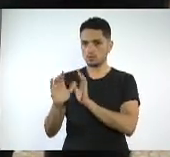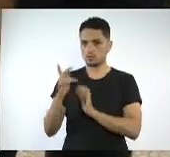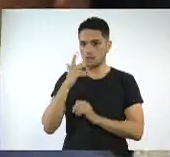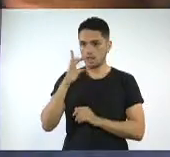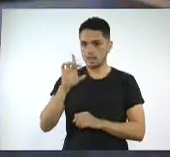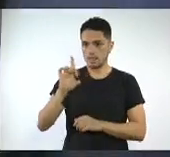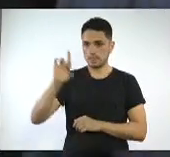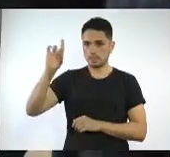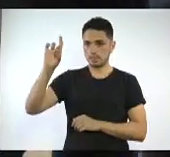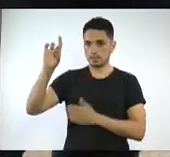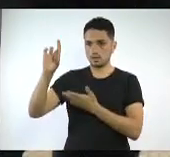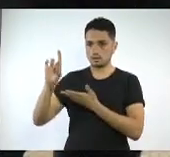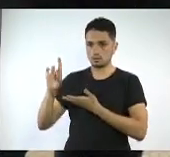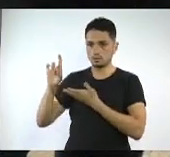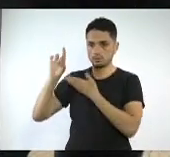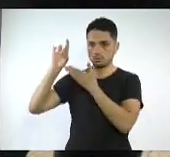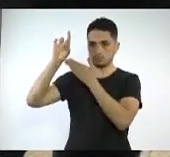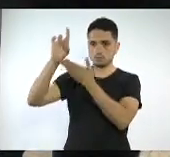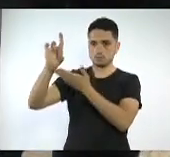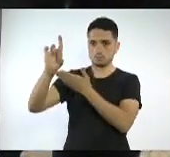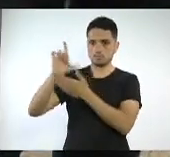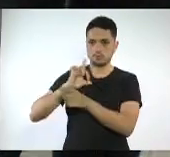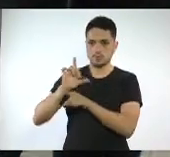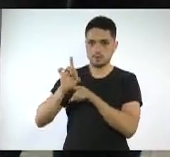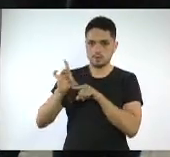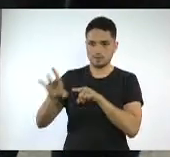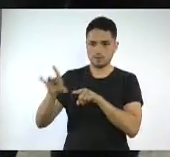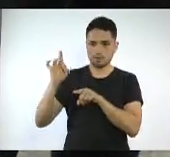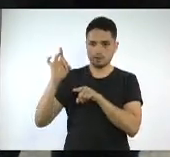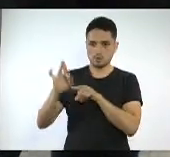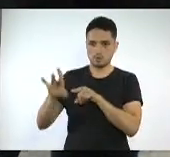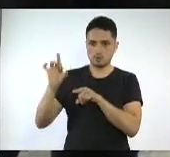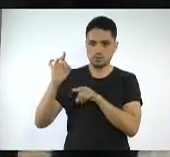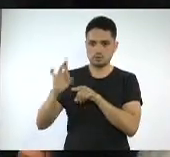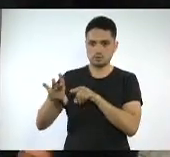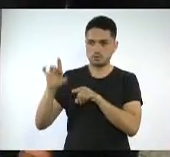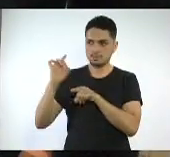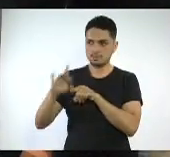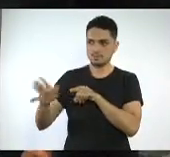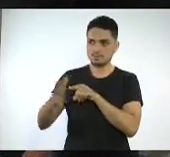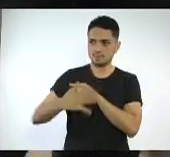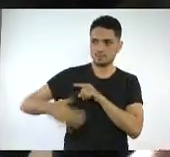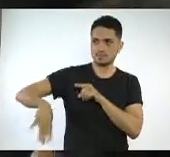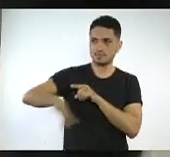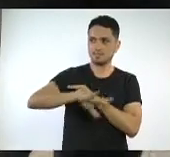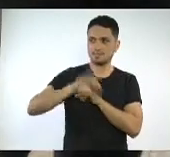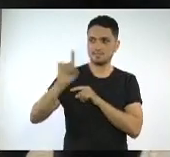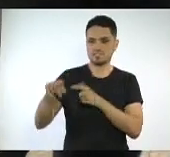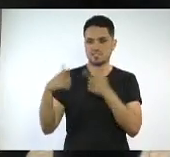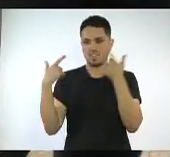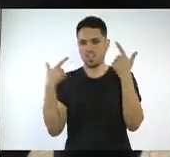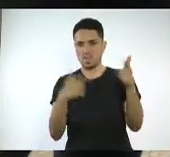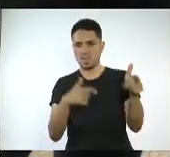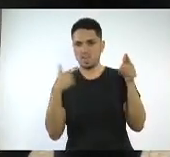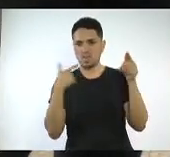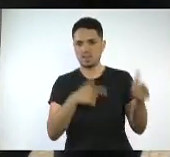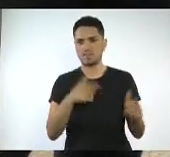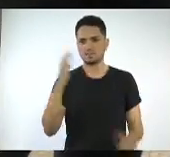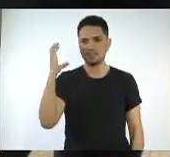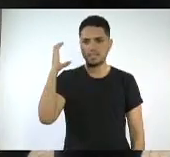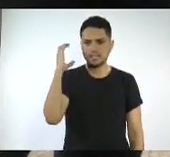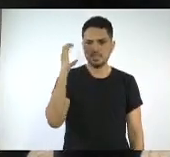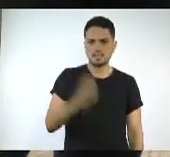tudo, gozando acima de todos. Isso é um escárnio, é um verdadeiro crime que